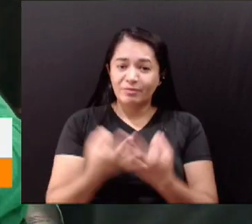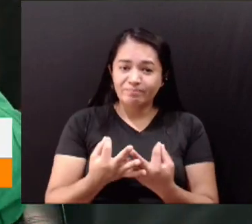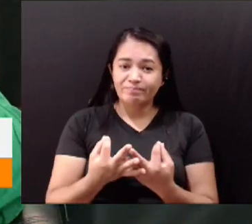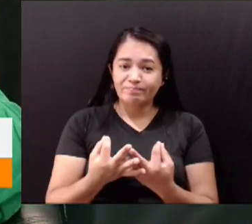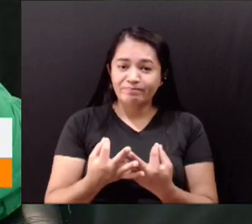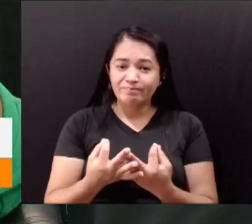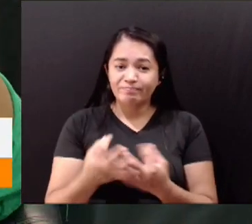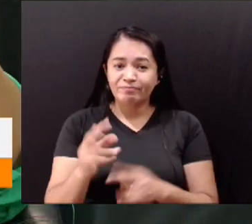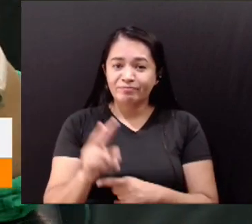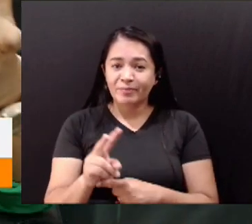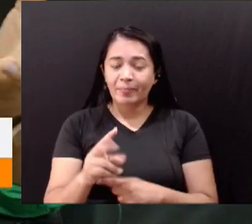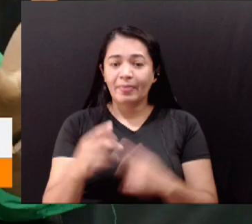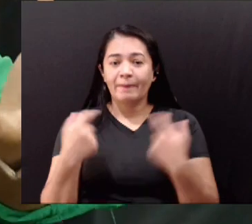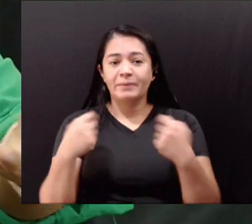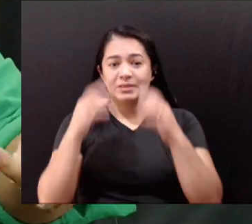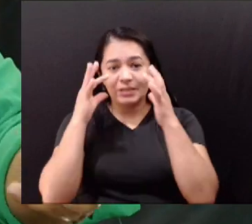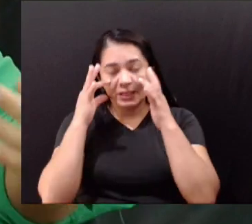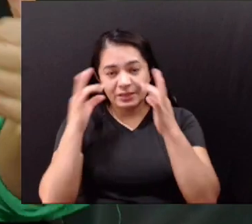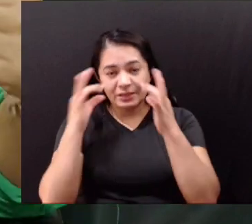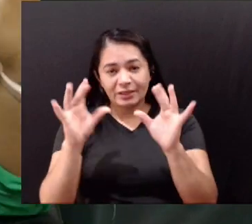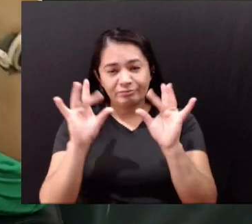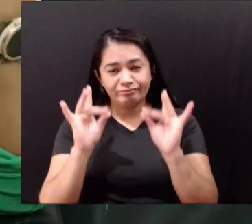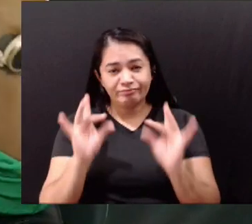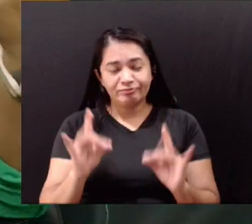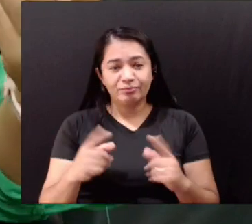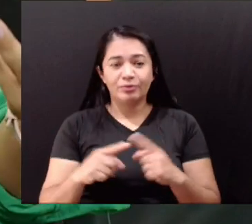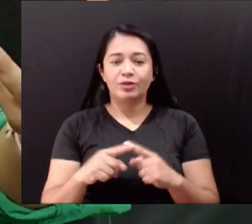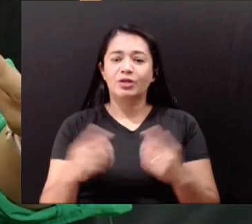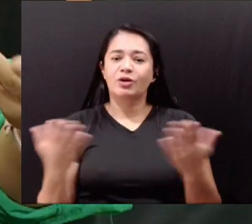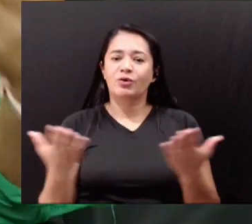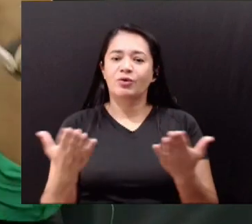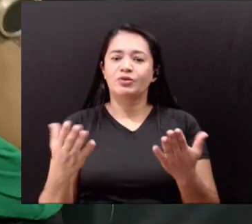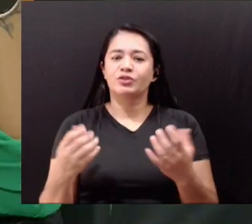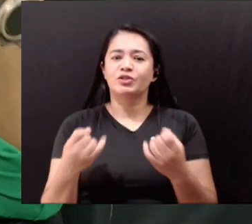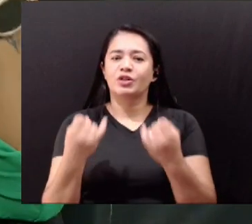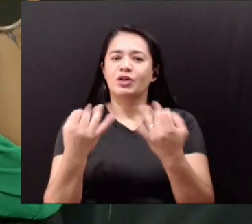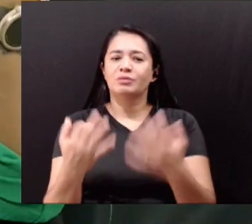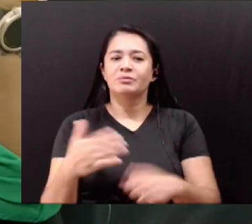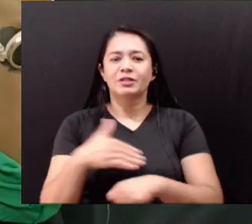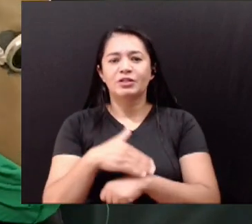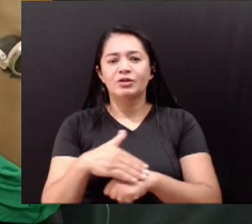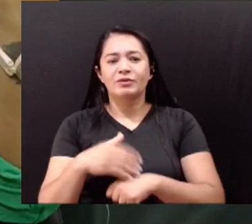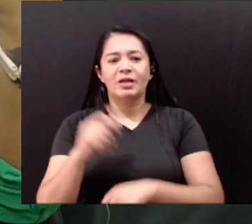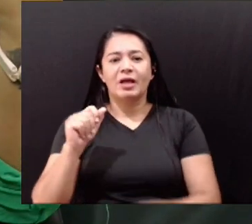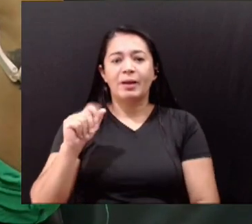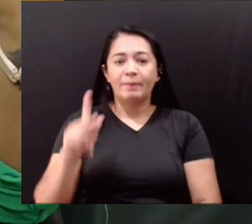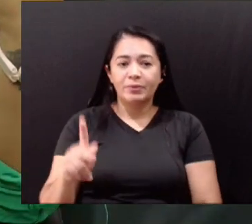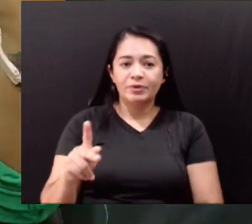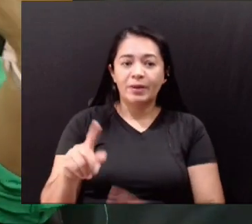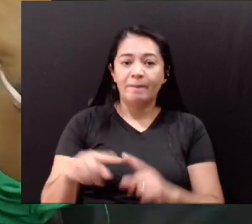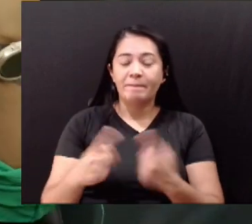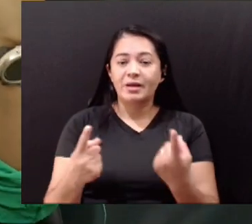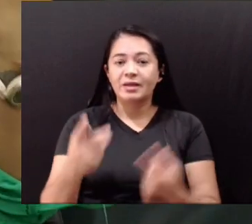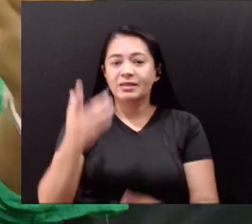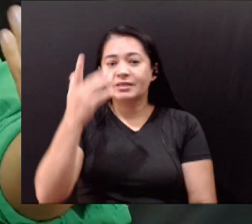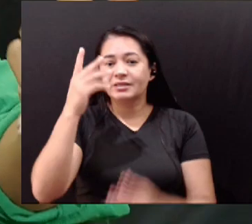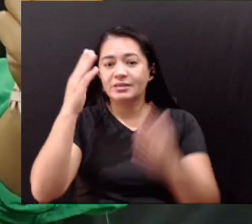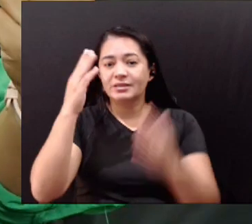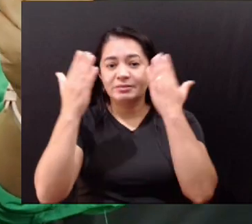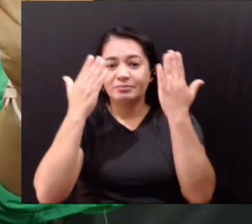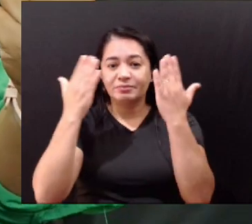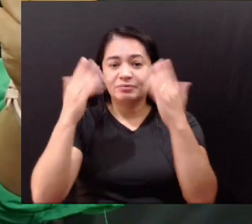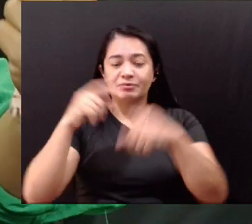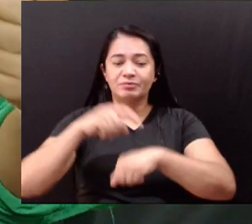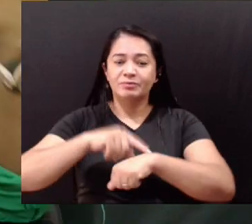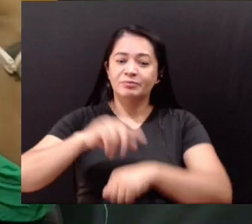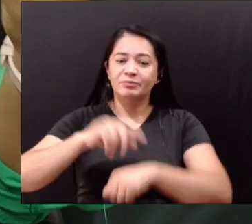atentar com esse detalhe, porque hoje nós estamos falando de aposentadoria, mas aquela questão psicológica da aposentadoria. Você está preparado